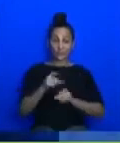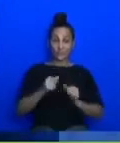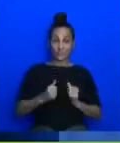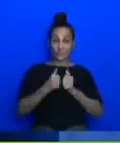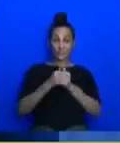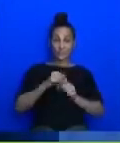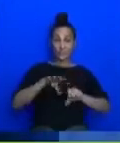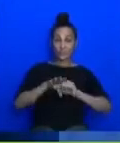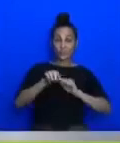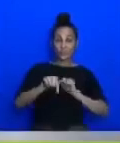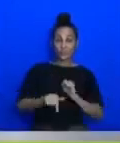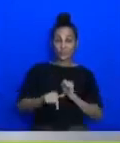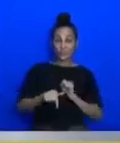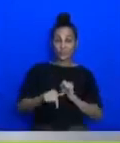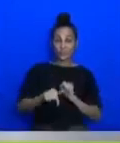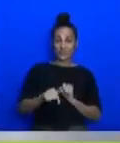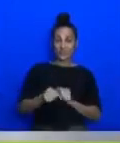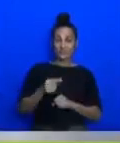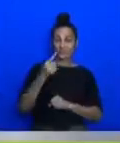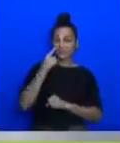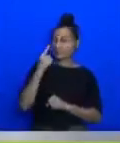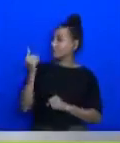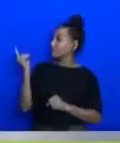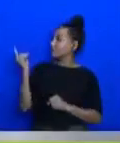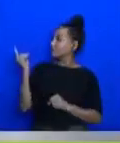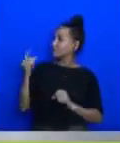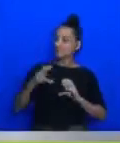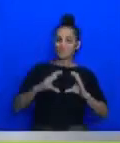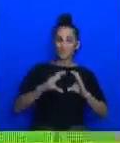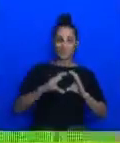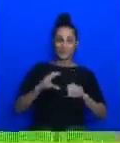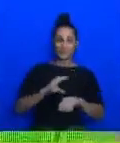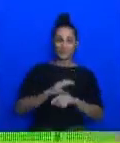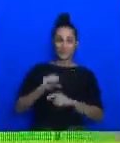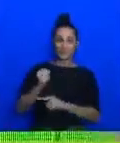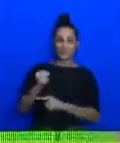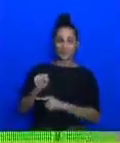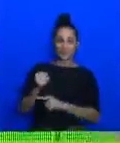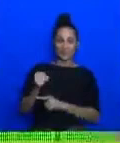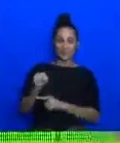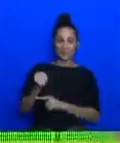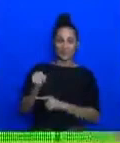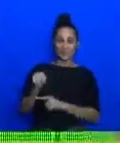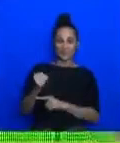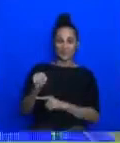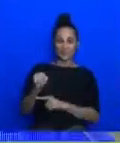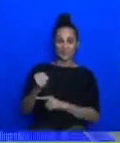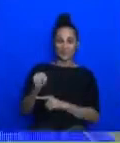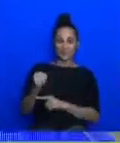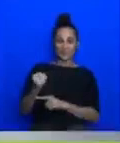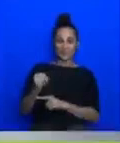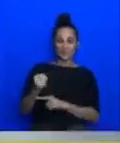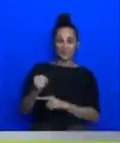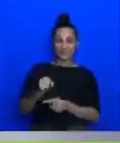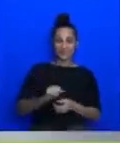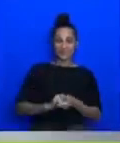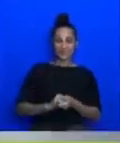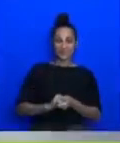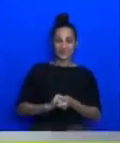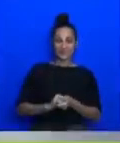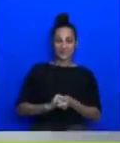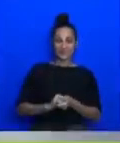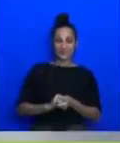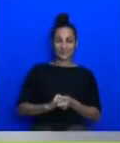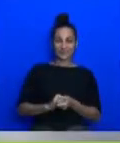você conferindo o Super 7. Bola cinza, número 8. Gabriela, nossa garota da sorte, apresentando,